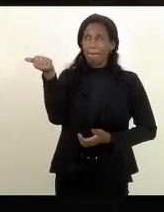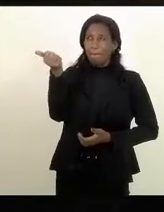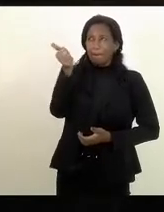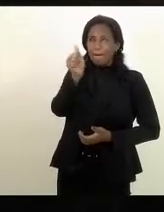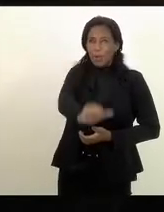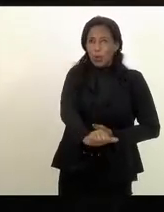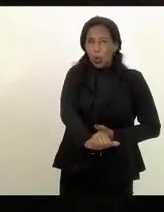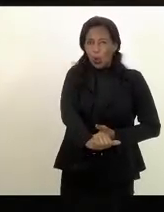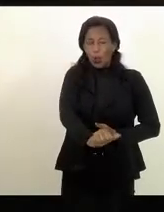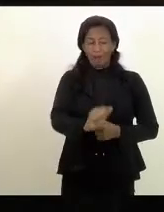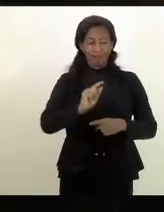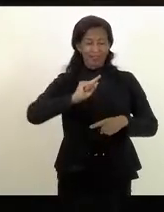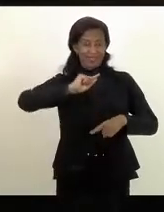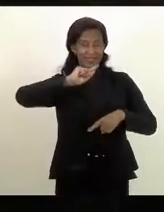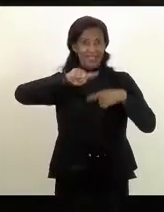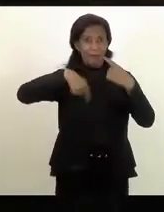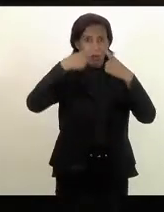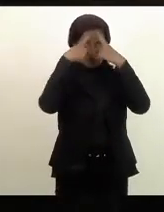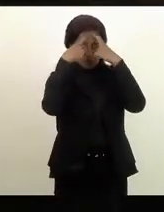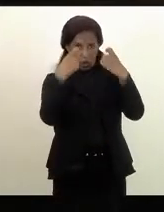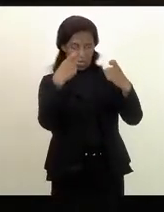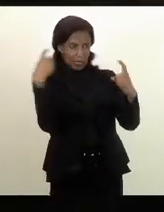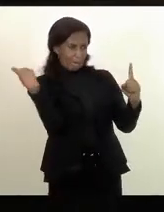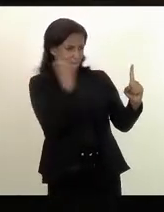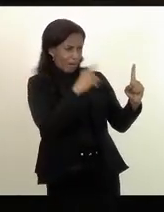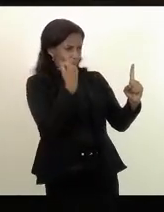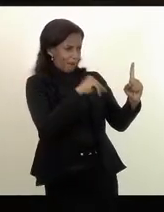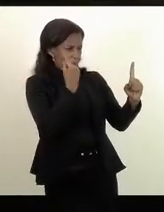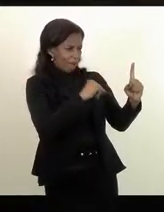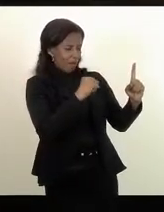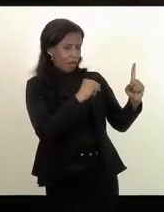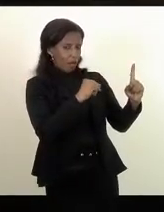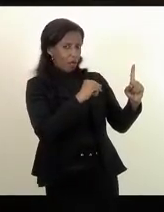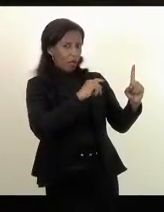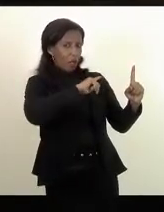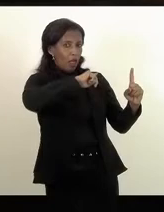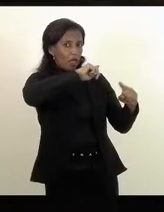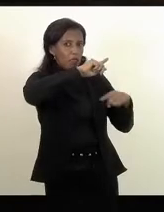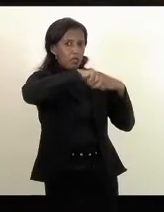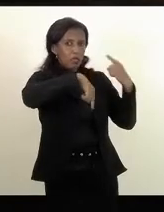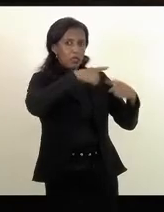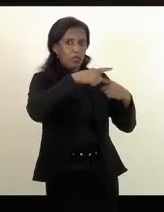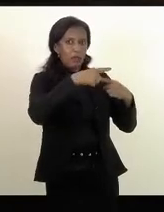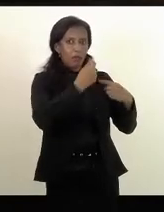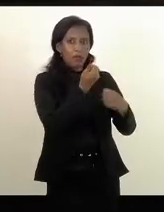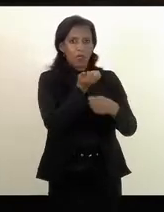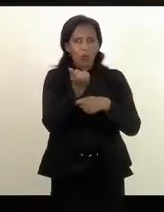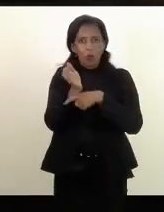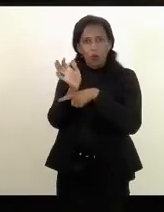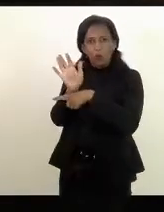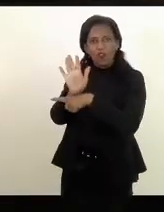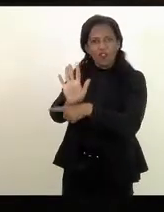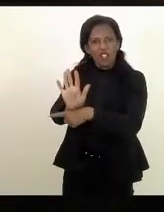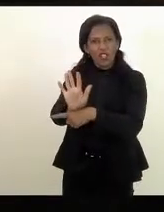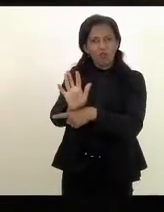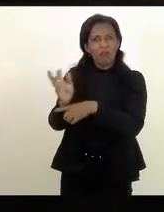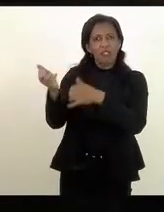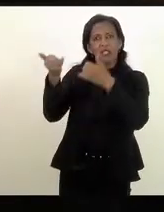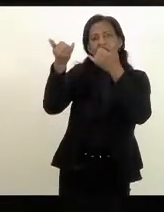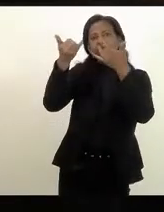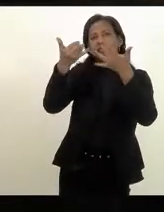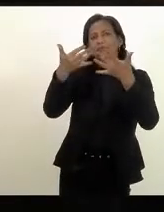depois de bater ele lança um vídeo na internet se justificando